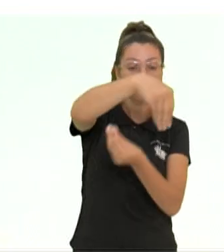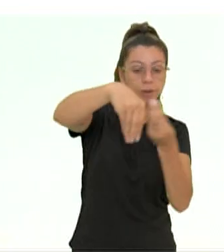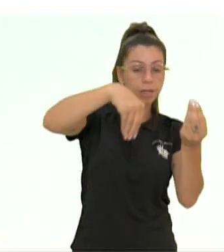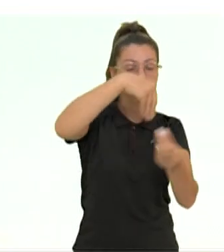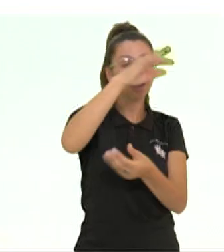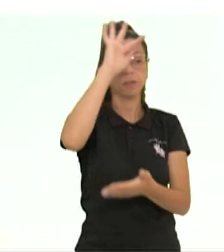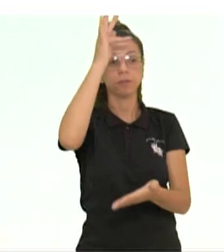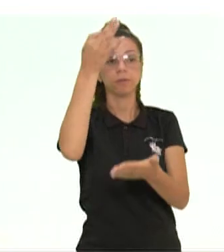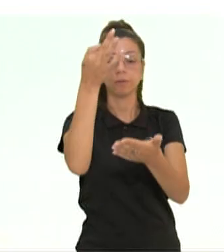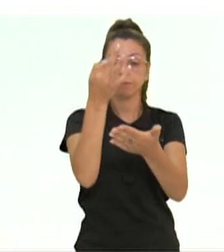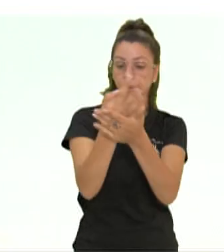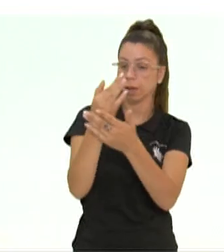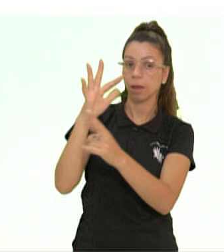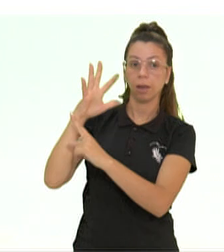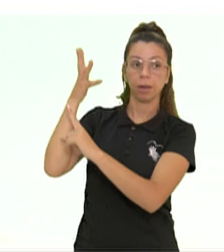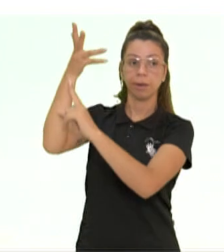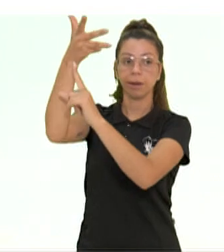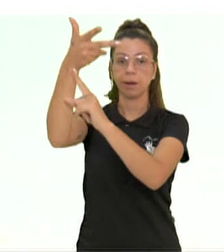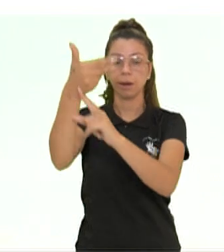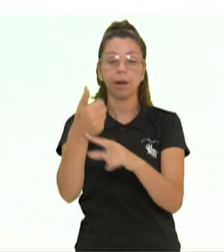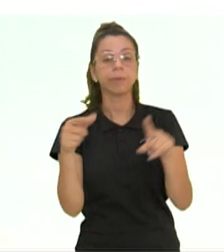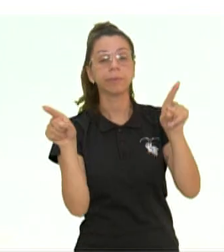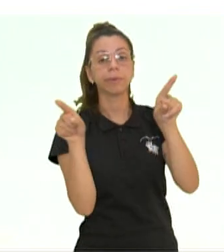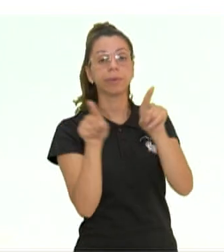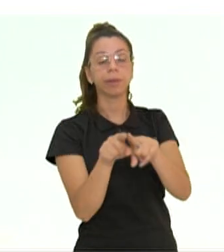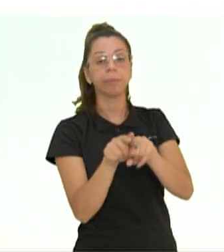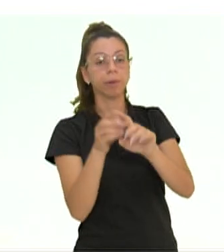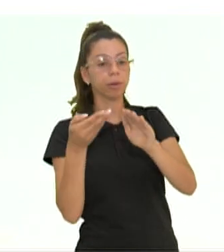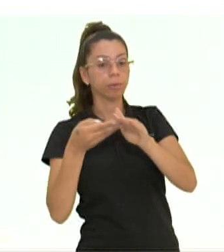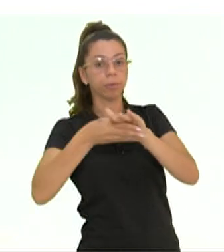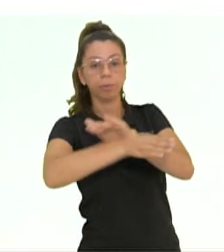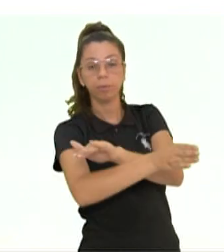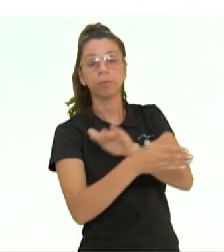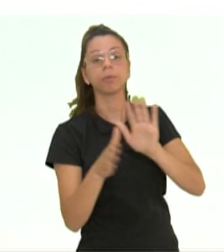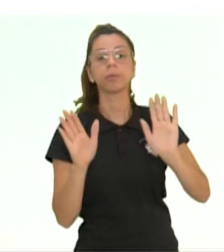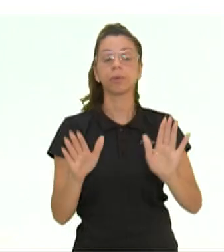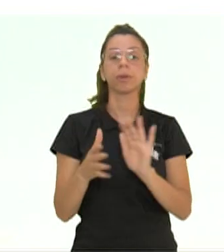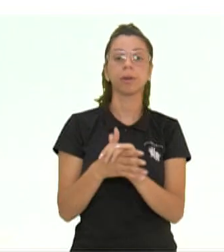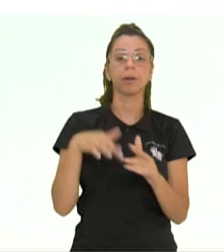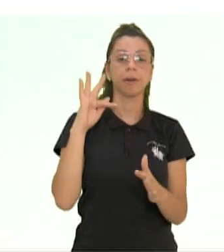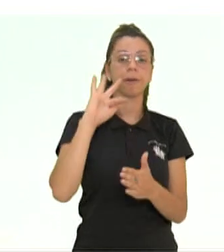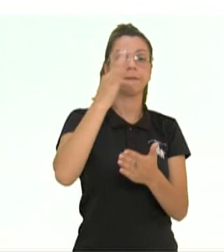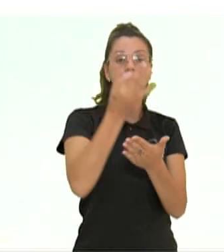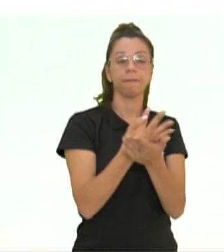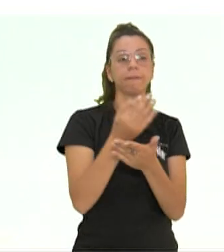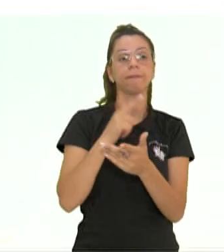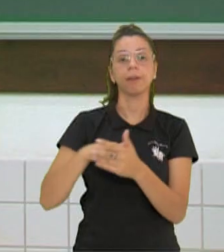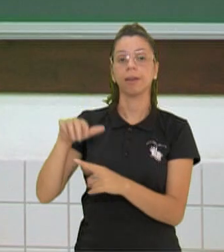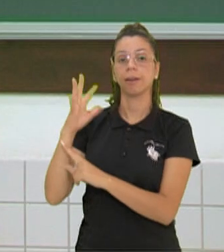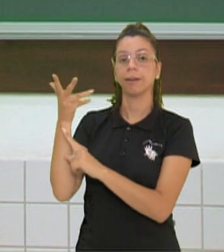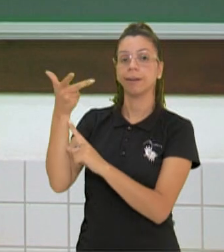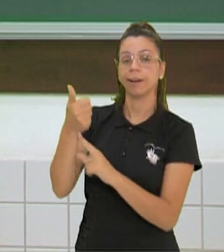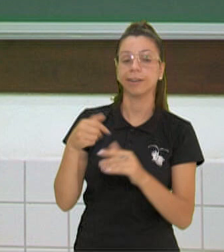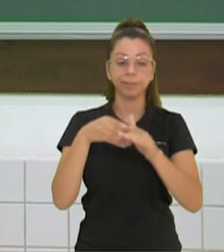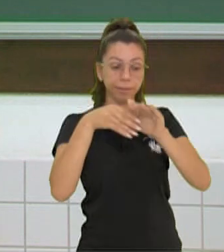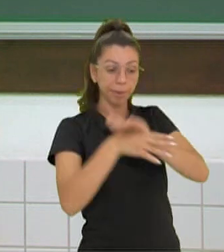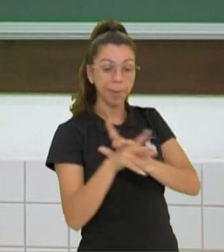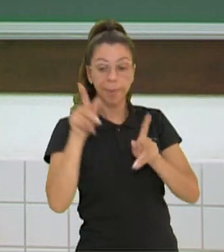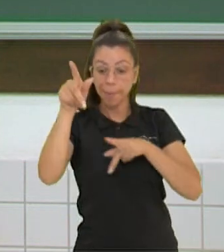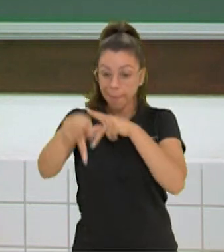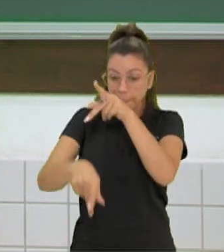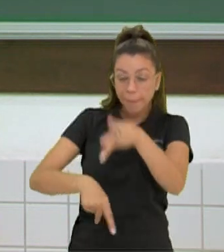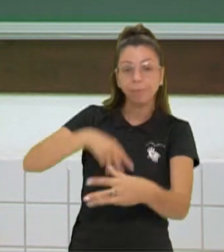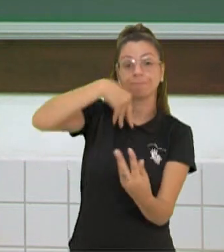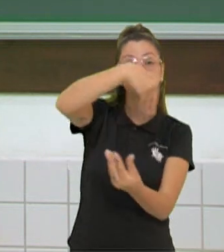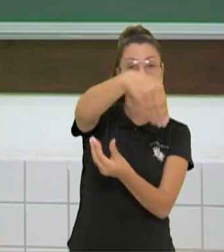com a sua arte e com os seus costumes. Então, fé, arte, costumes diferentes, pessoas diferentes, vai trazer